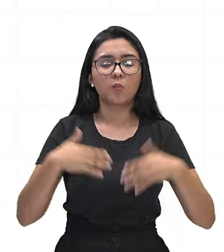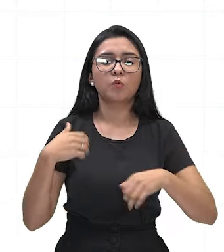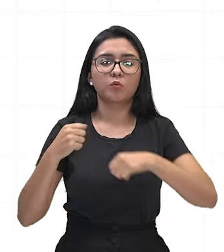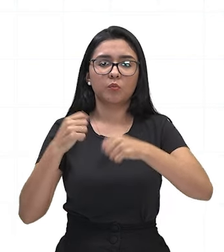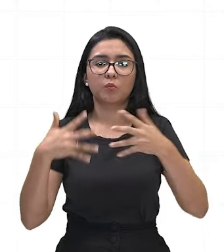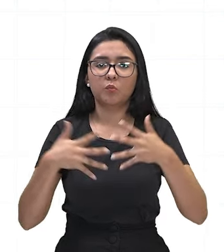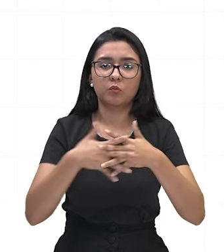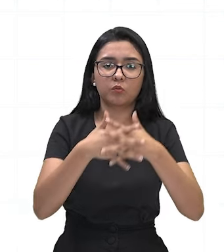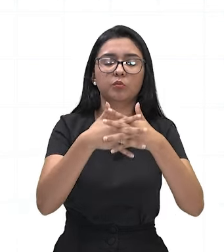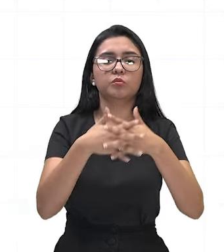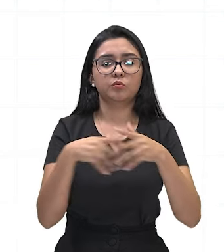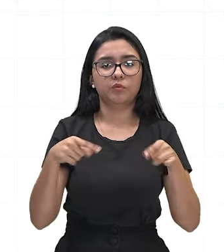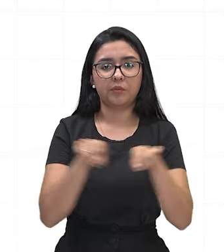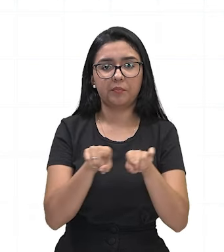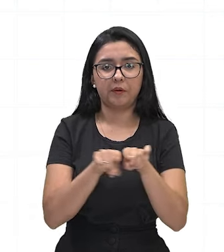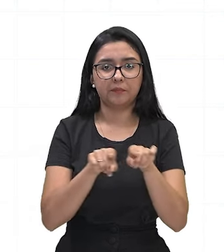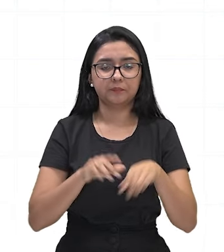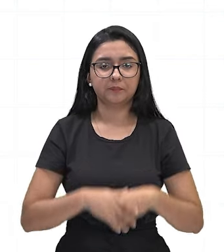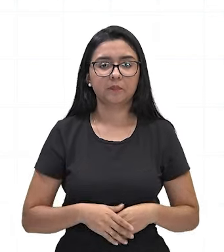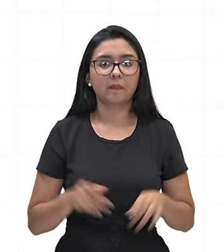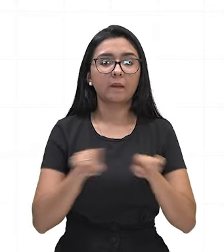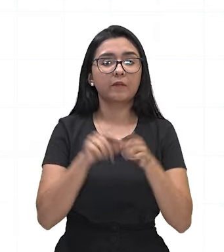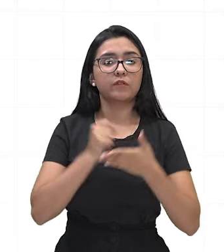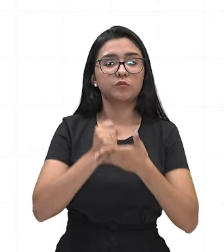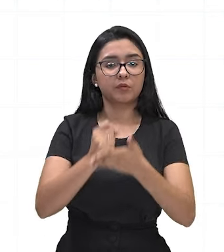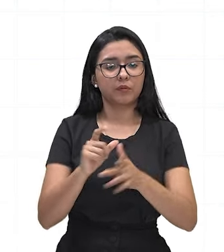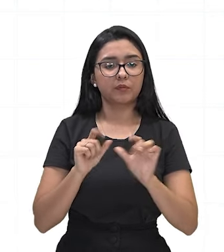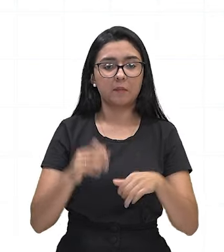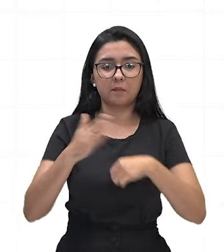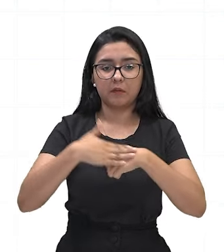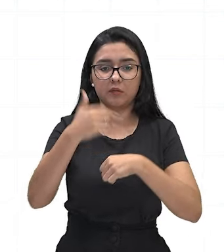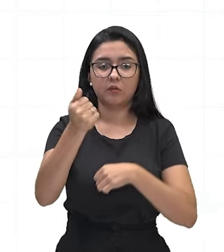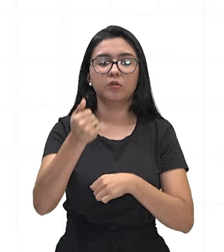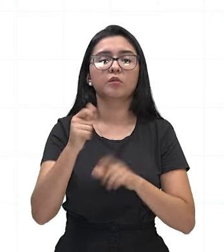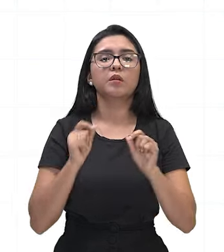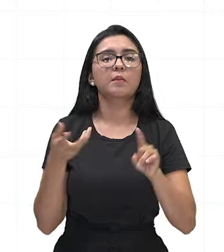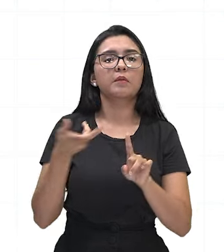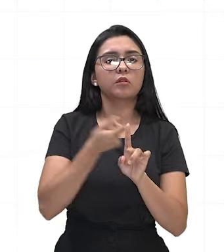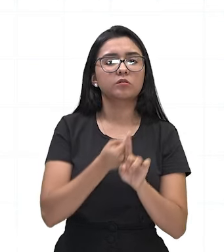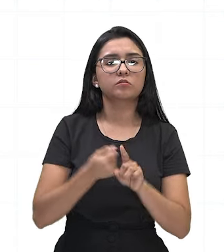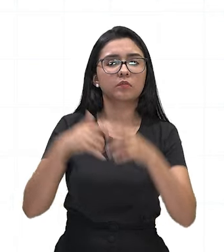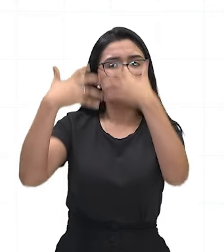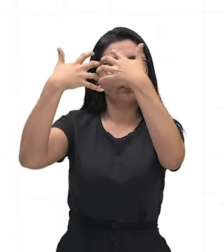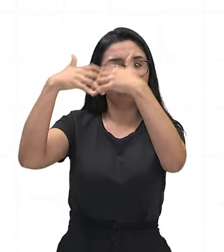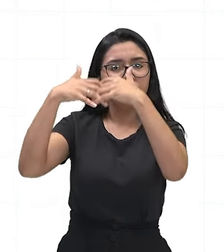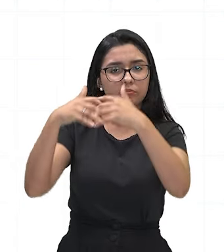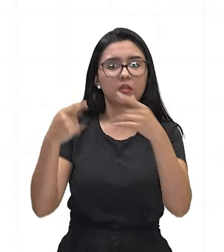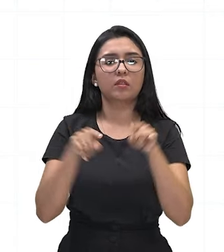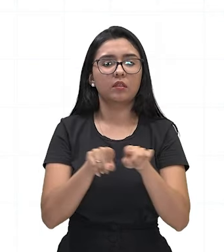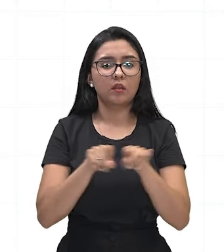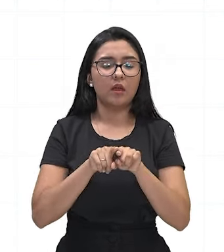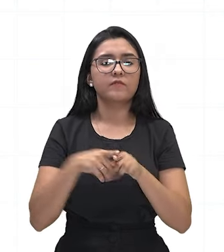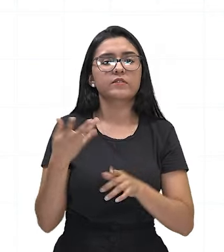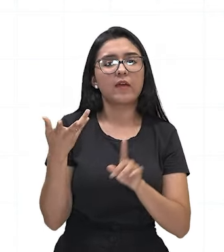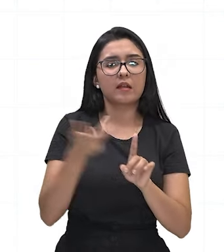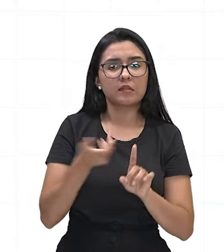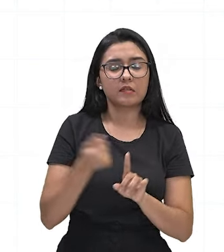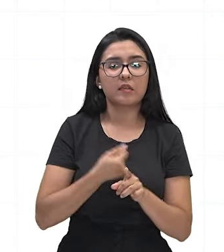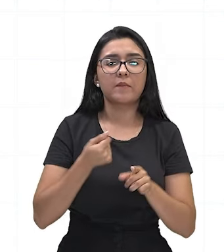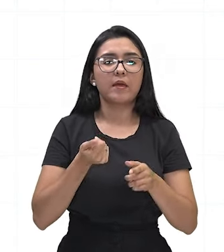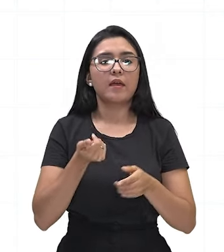da hipertrofia muscular vai contribuir também para a melhoria de habilidades psicomotoras como agilidade